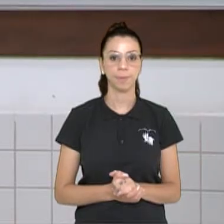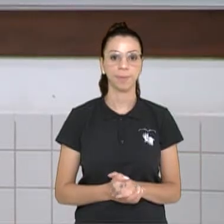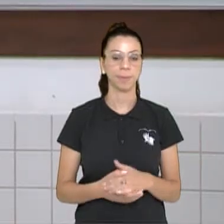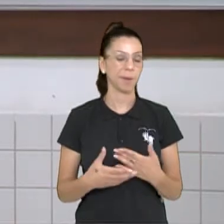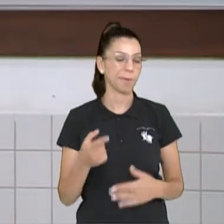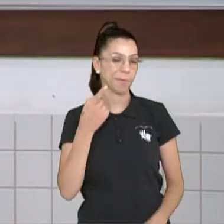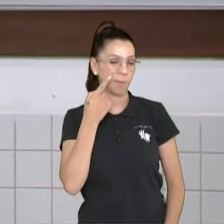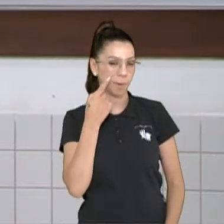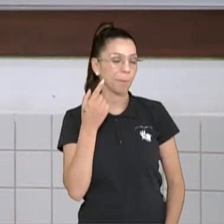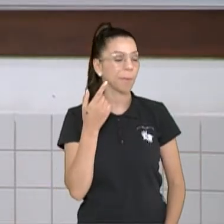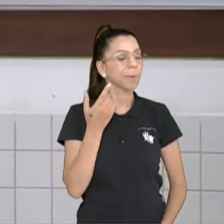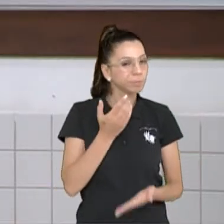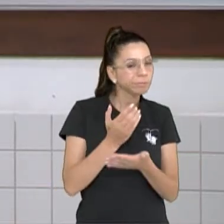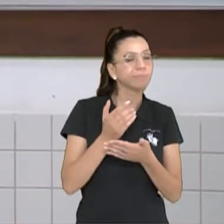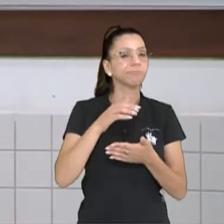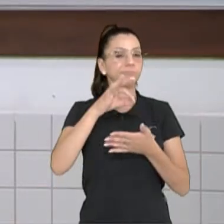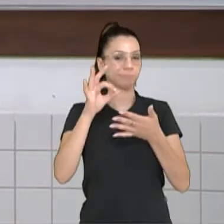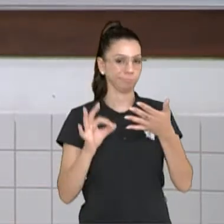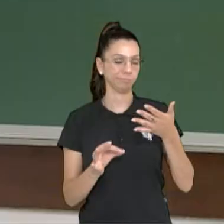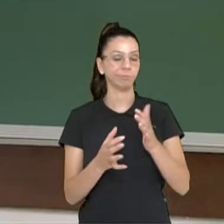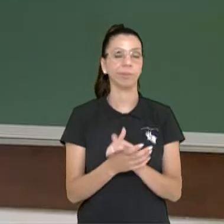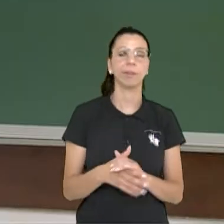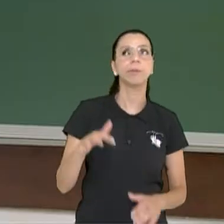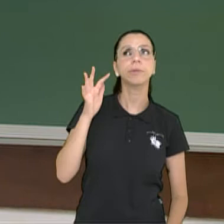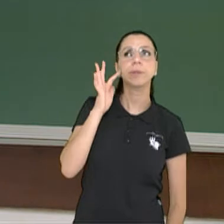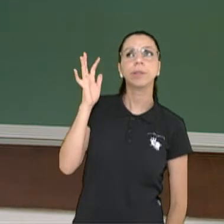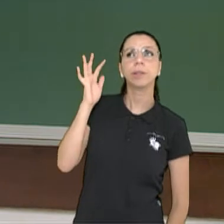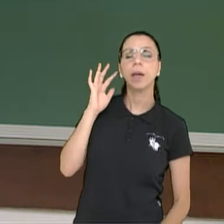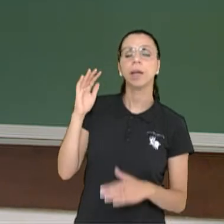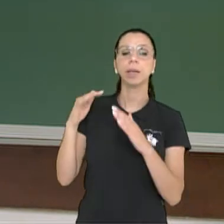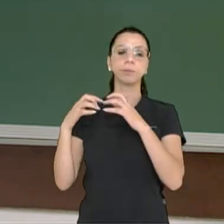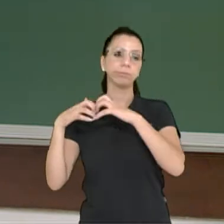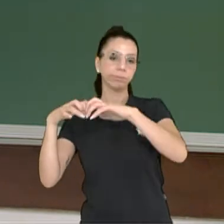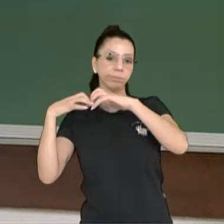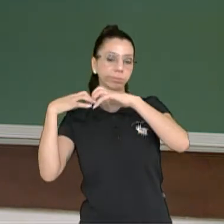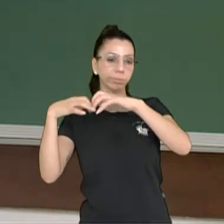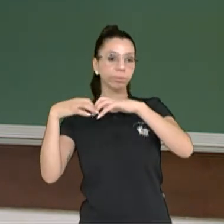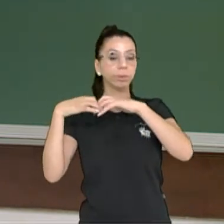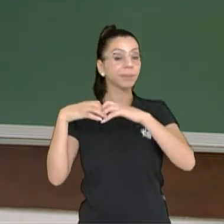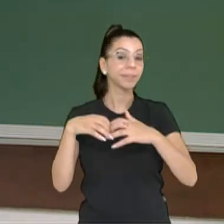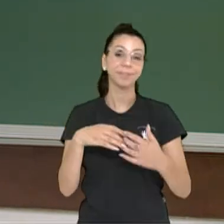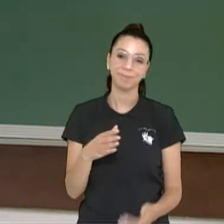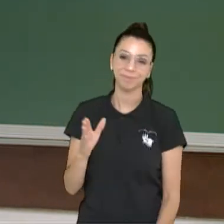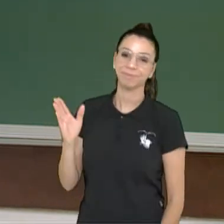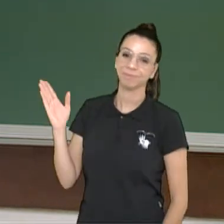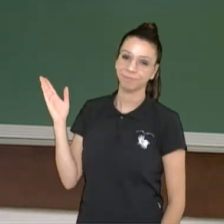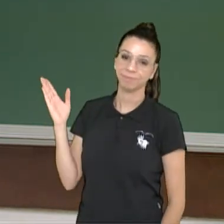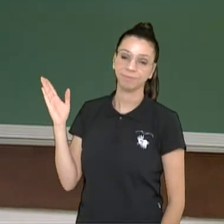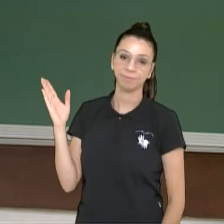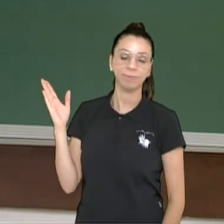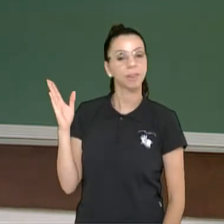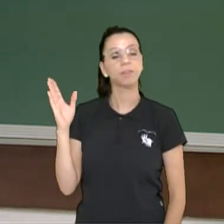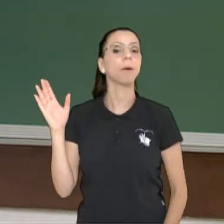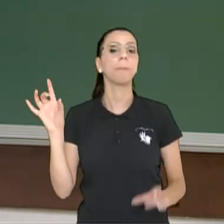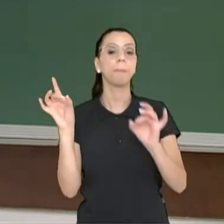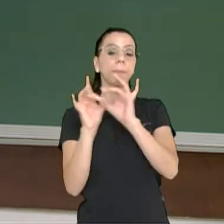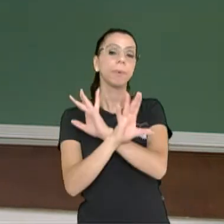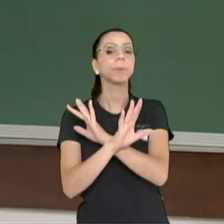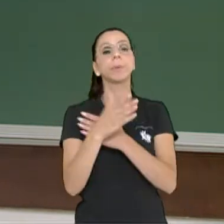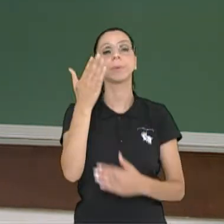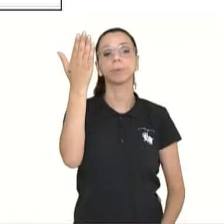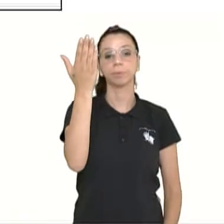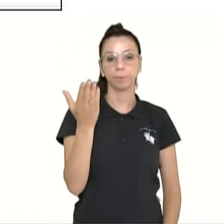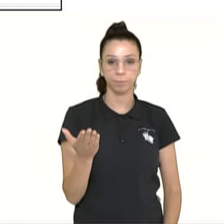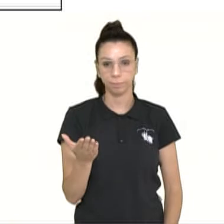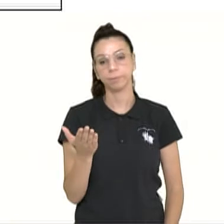Então vamos lá, pessoal, vocês aí de casa ficaram pensando e resolvendo, e aqui a tabela já concluída com todos os